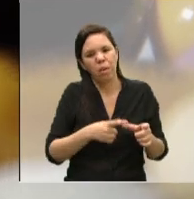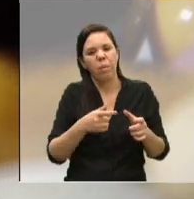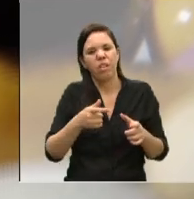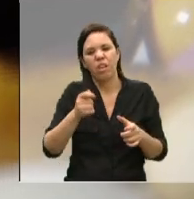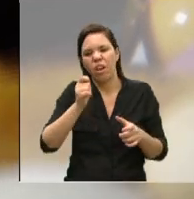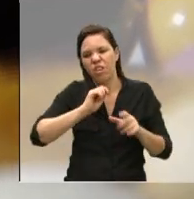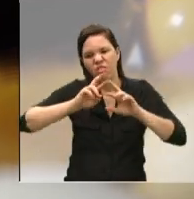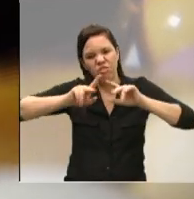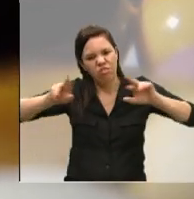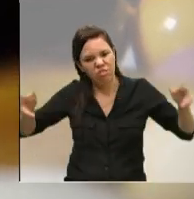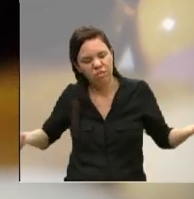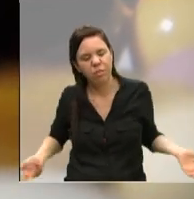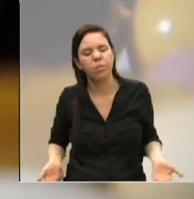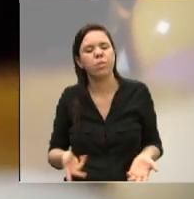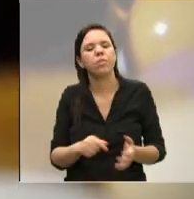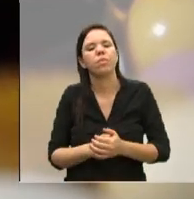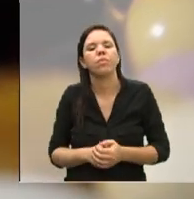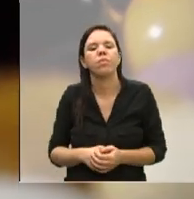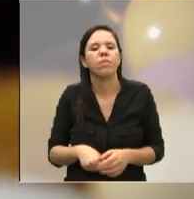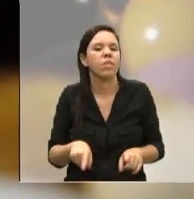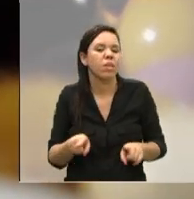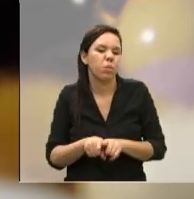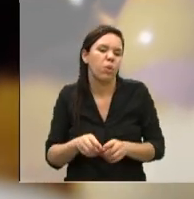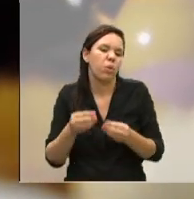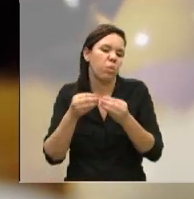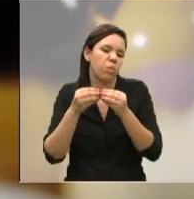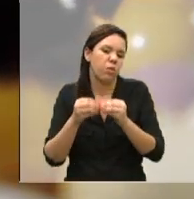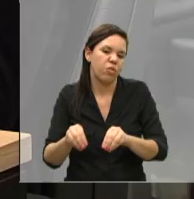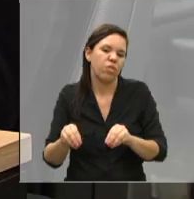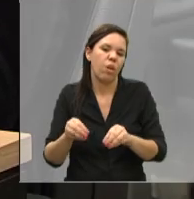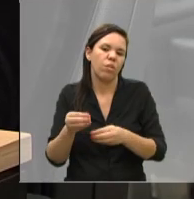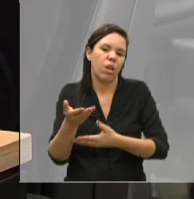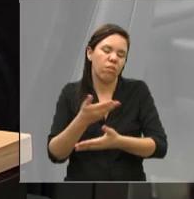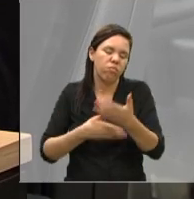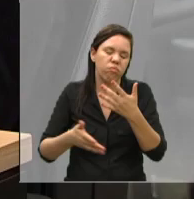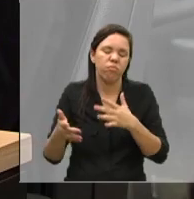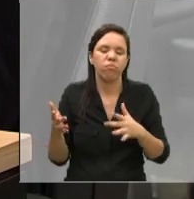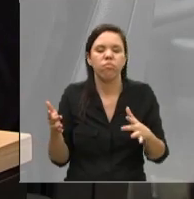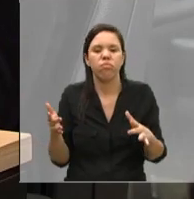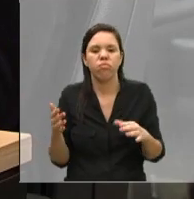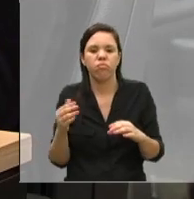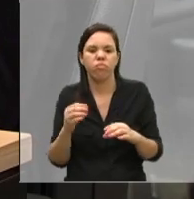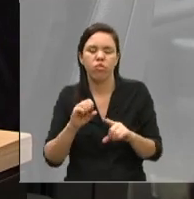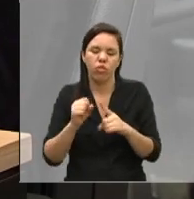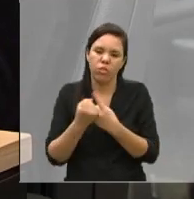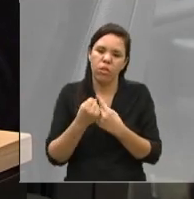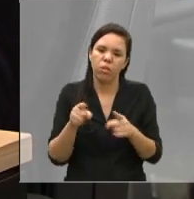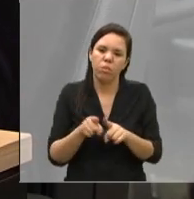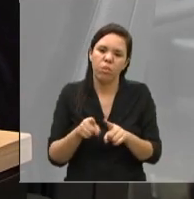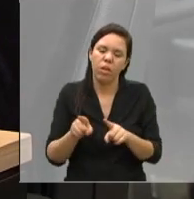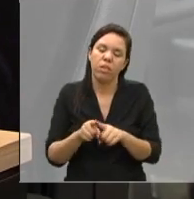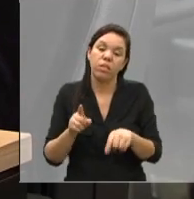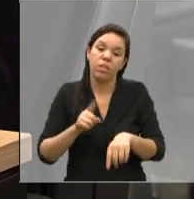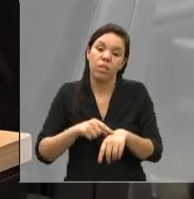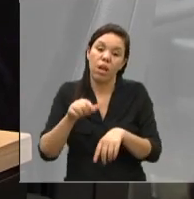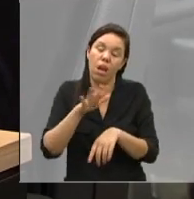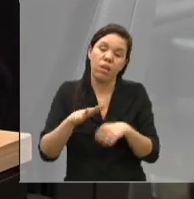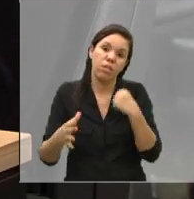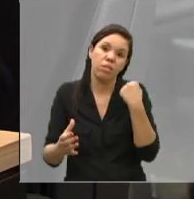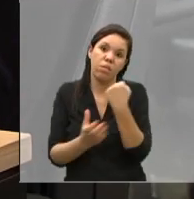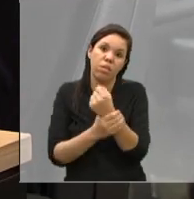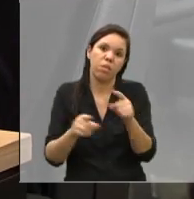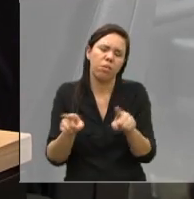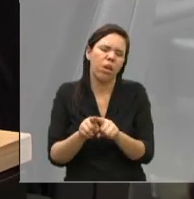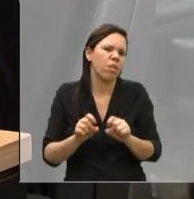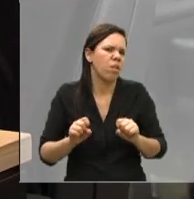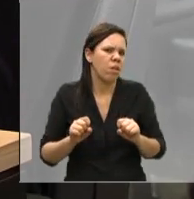e os efeitos sociais da dependência química. Na área da segurança, a mesma coisa. Quando a gente está falando, por exemplo, da questão das políticas